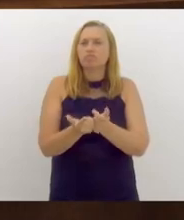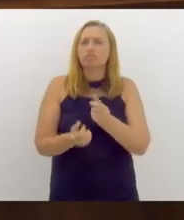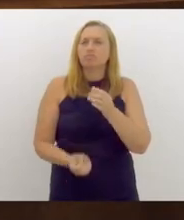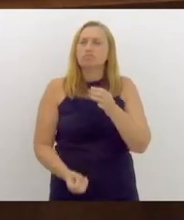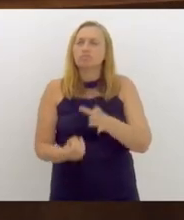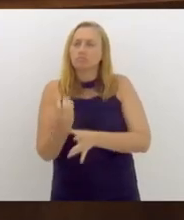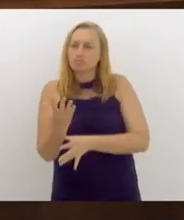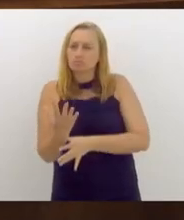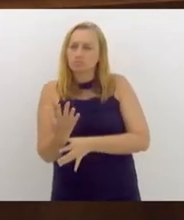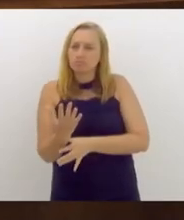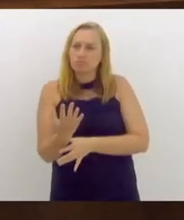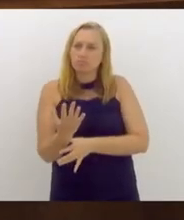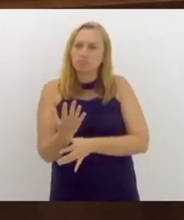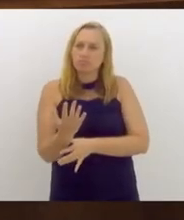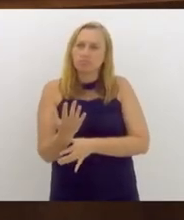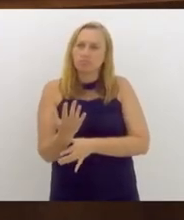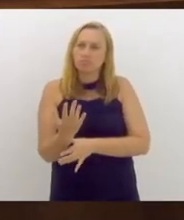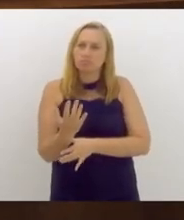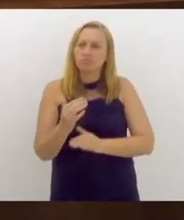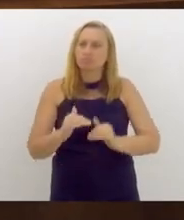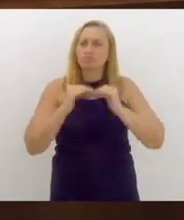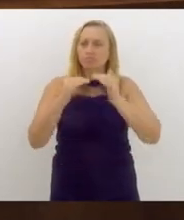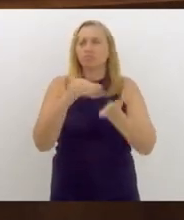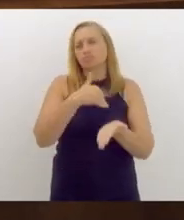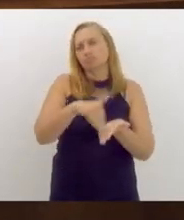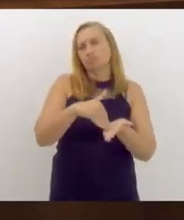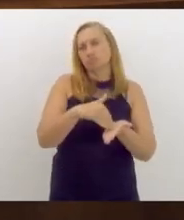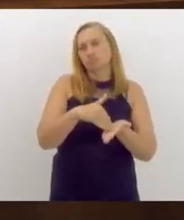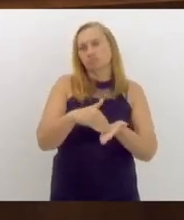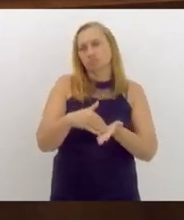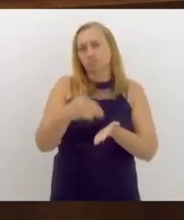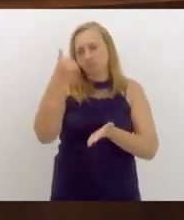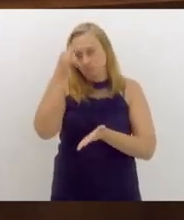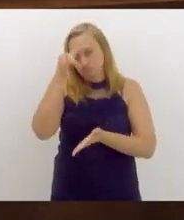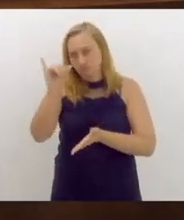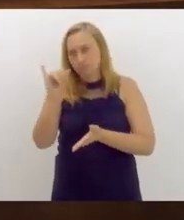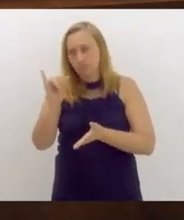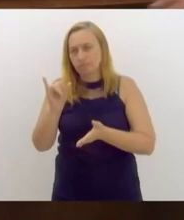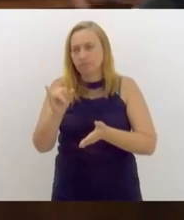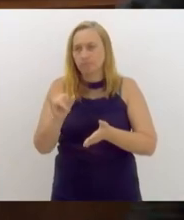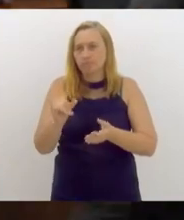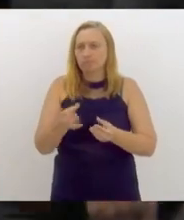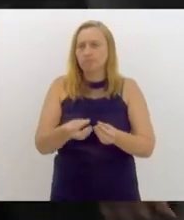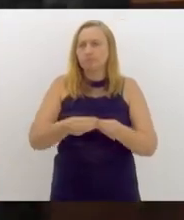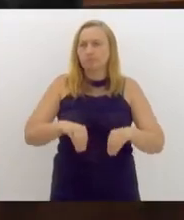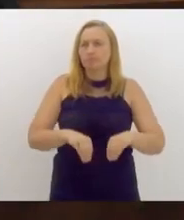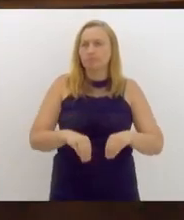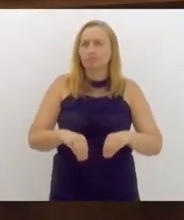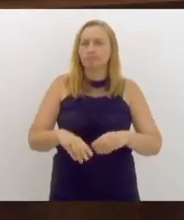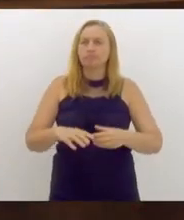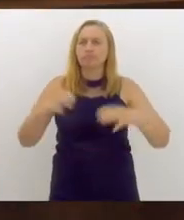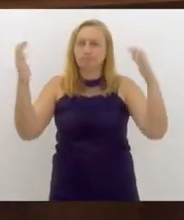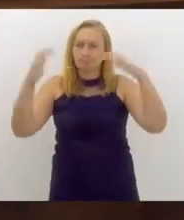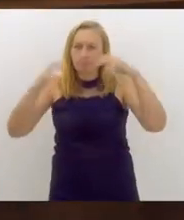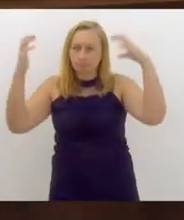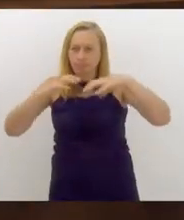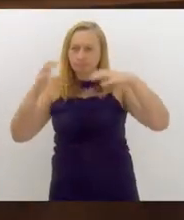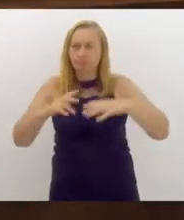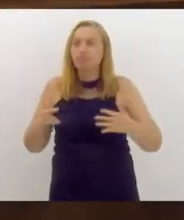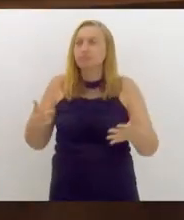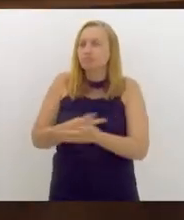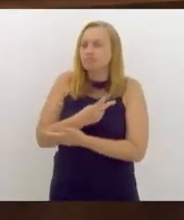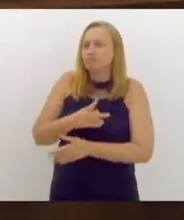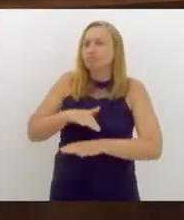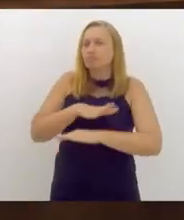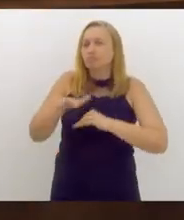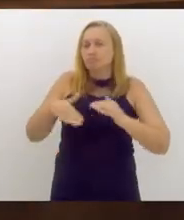criação desta Subsecretaria de Prevenção de Calamidades. O que acontece? Com todo respeito à